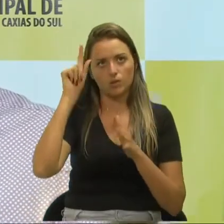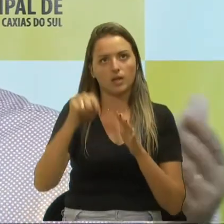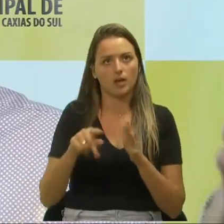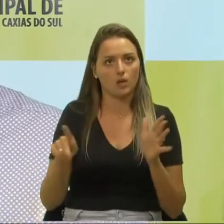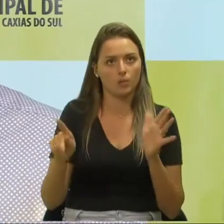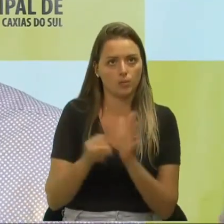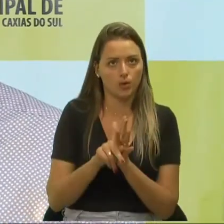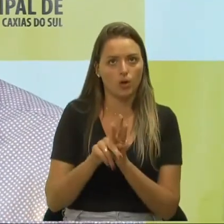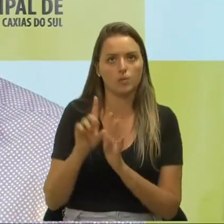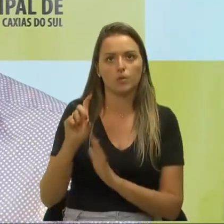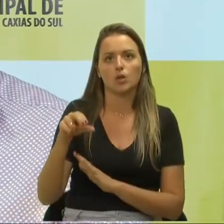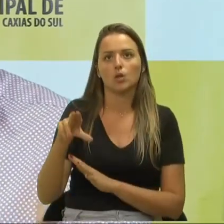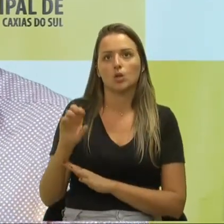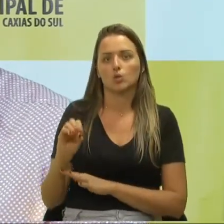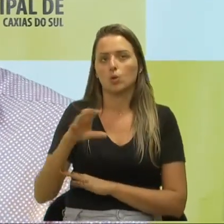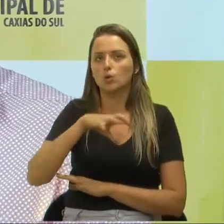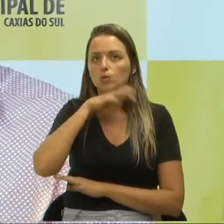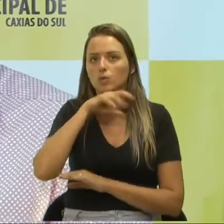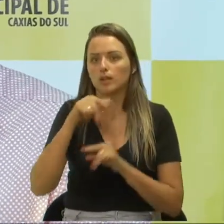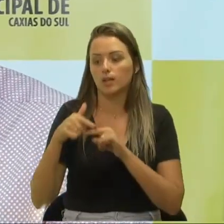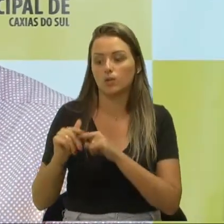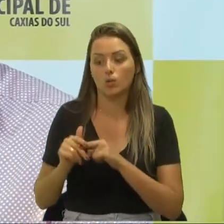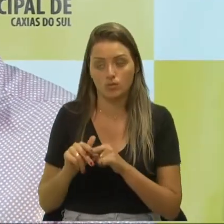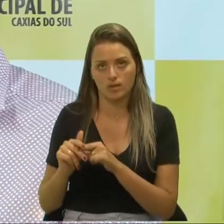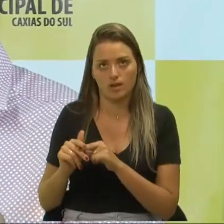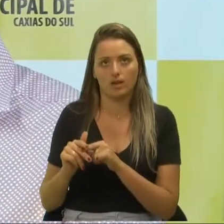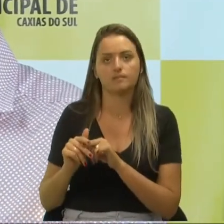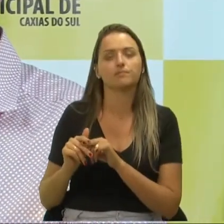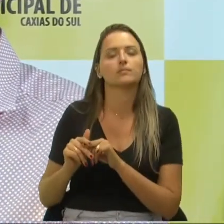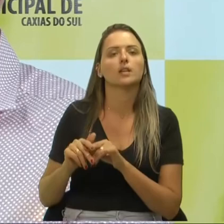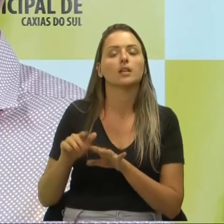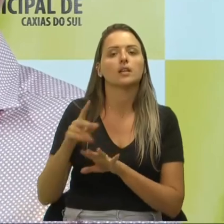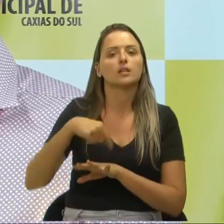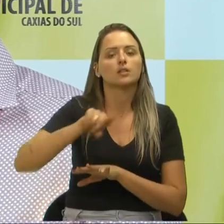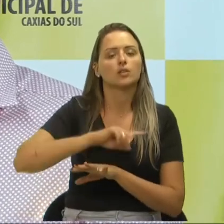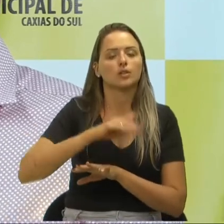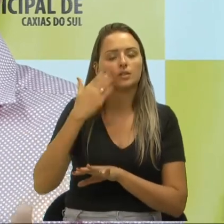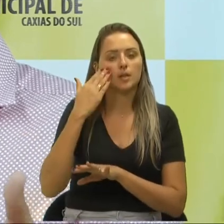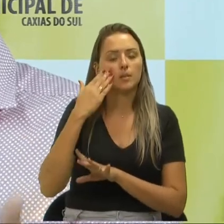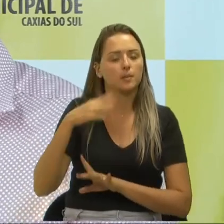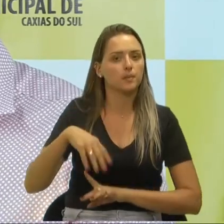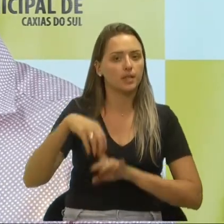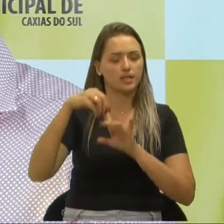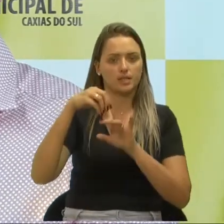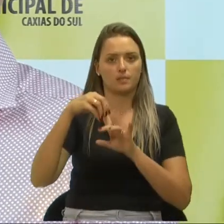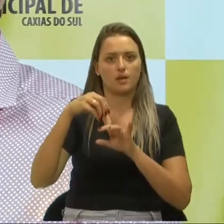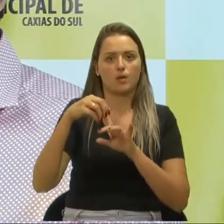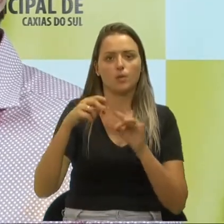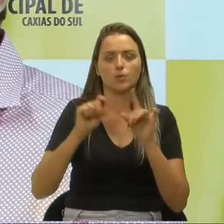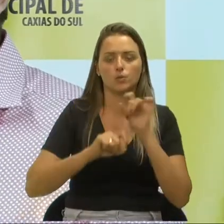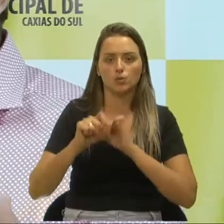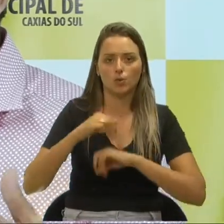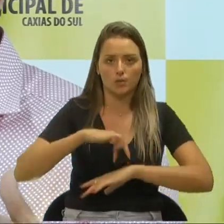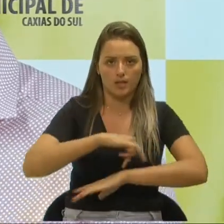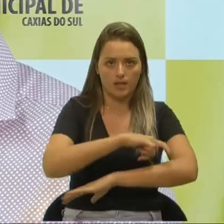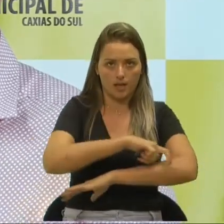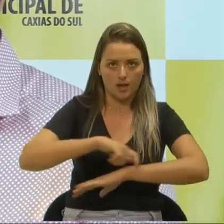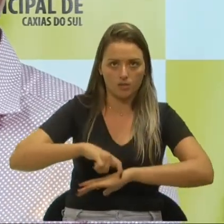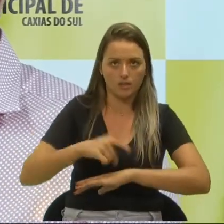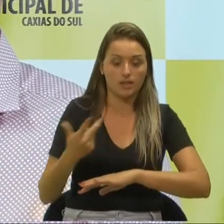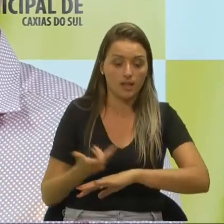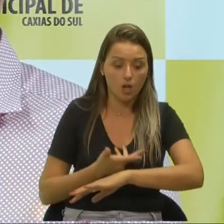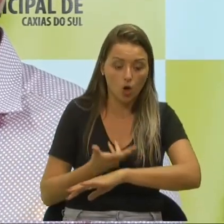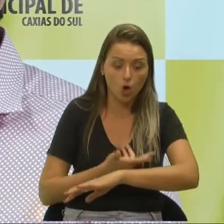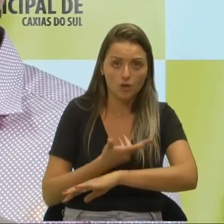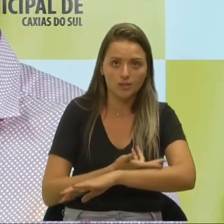cabe ao dono do terreno fazer isso. A gente sabe que, principalmente, Márcio, nesse quesito das calçadas e a